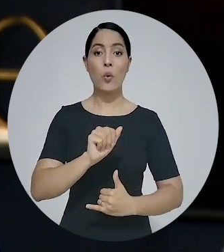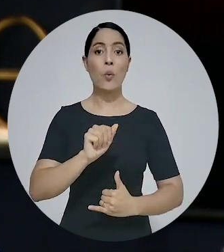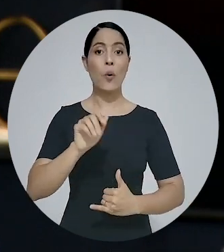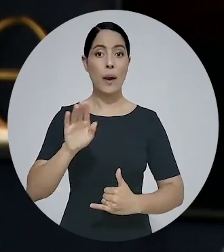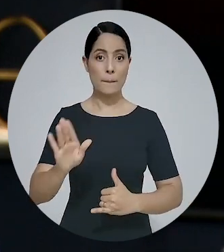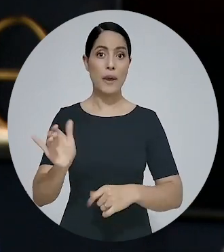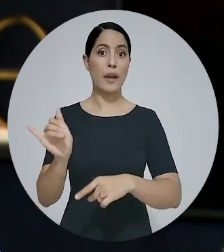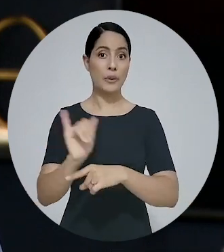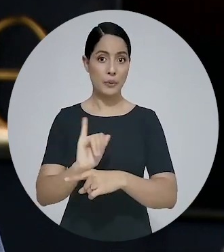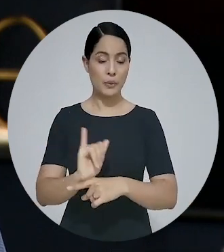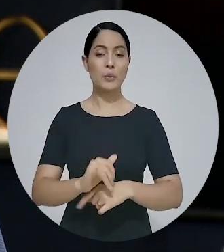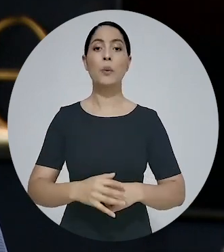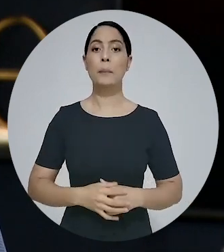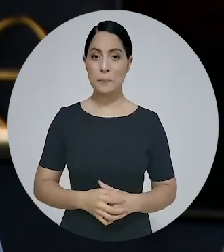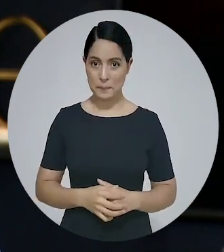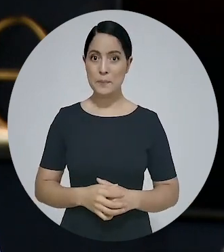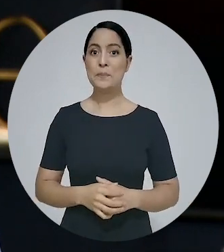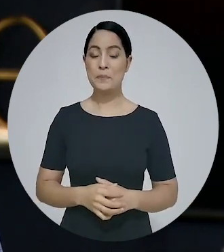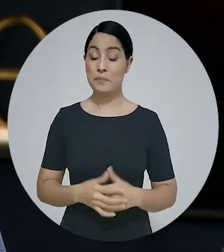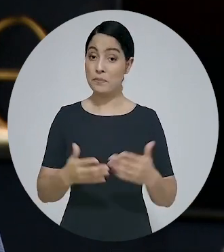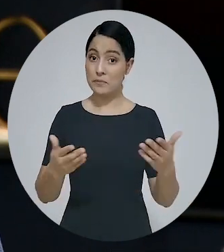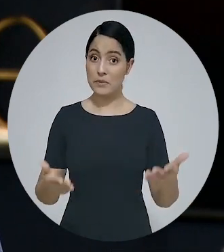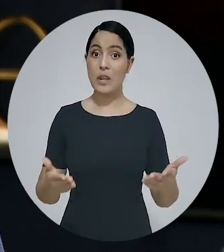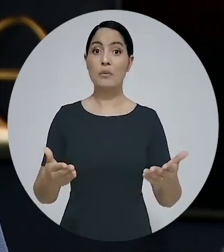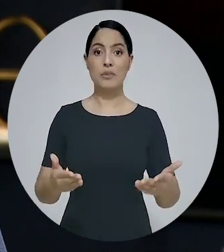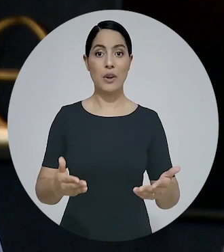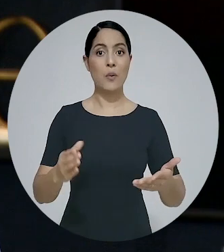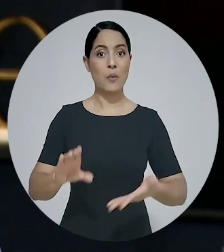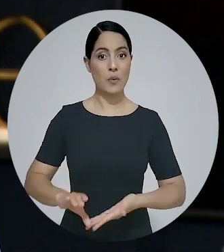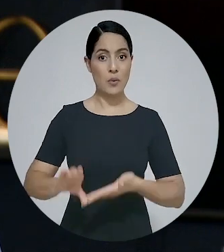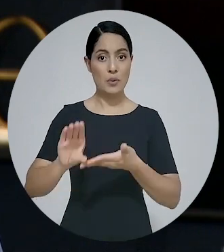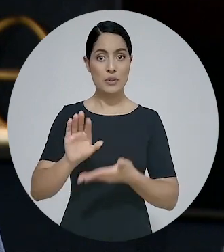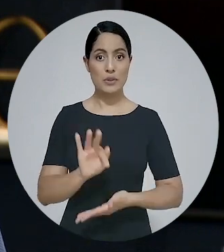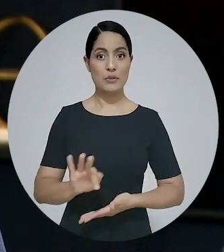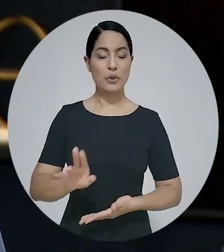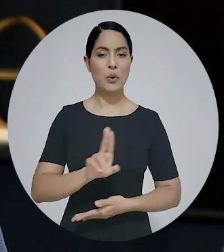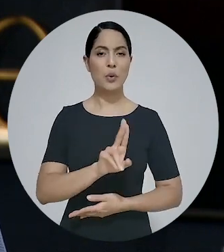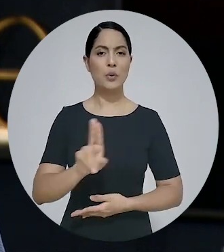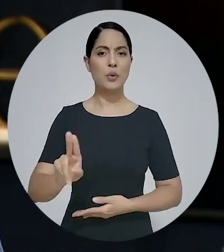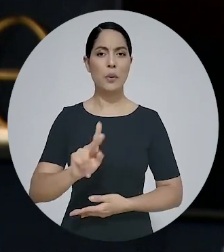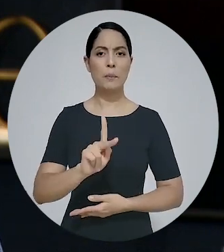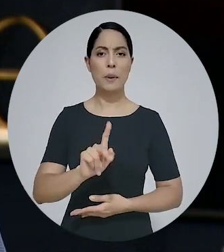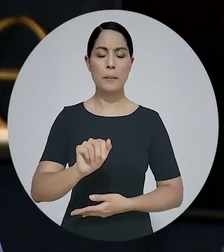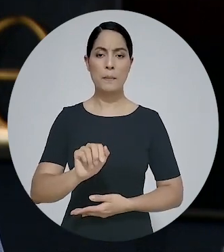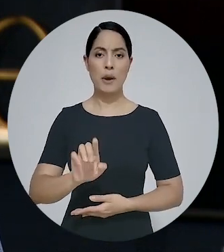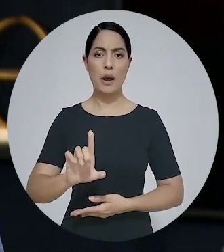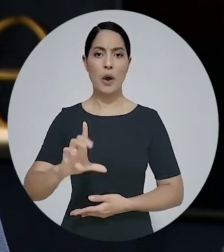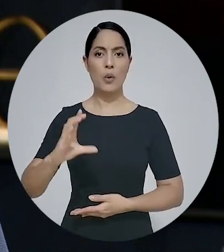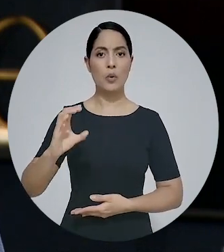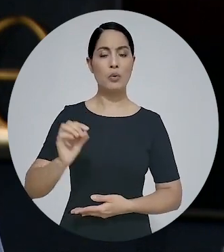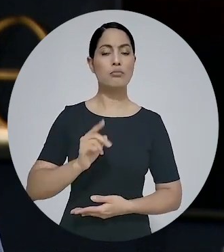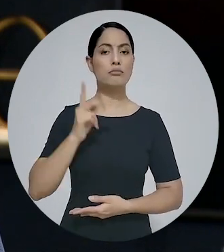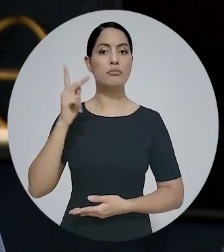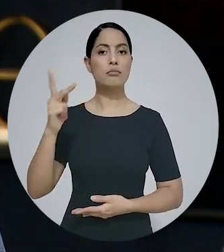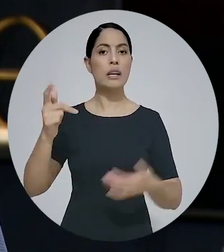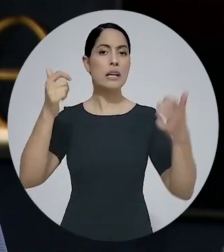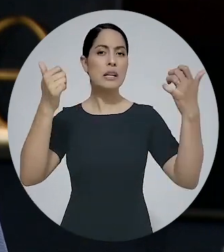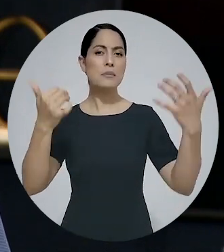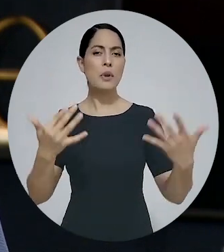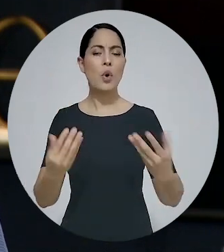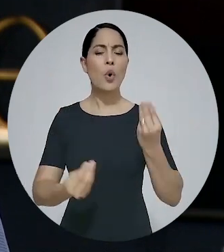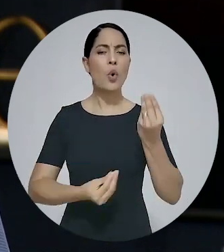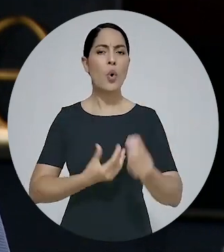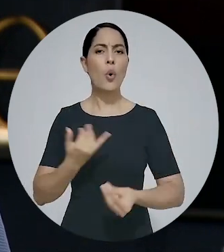No encerramento, que ocorreu no dia 20 de agosto, o conselheiro federal Paulo Machado Guimarães, presidente da